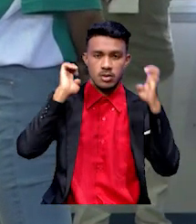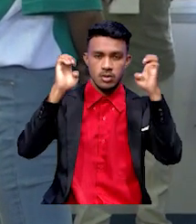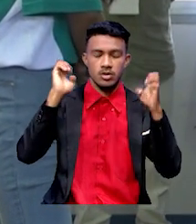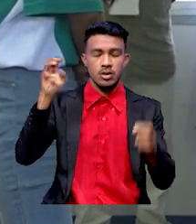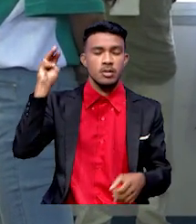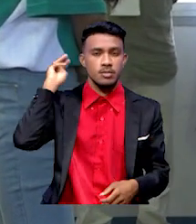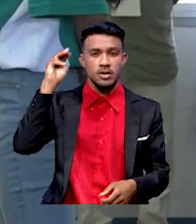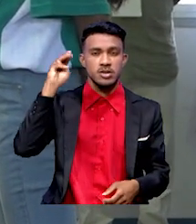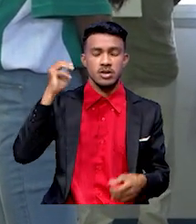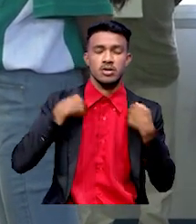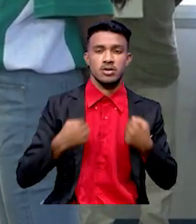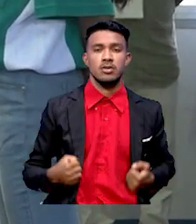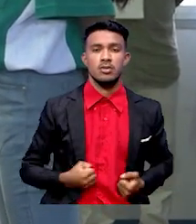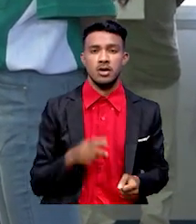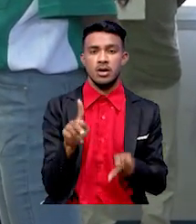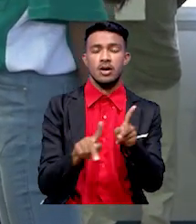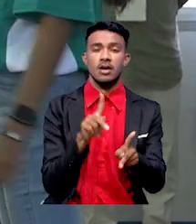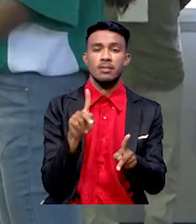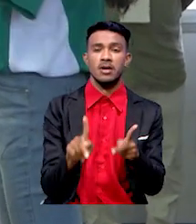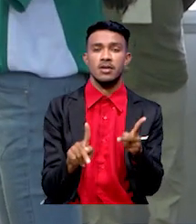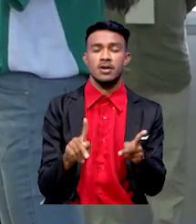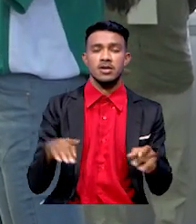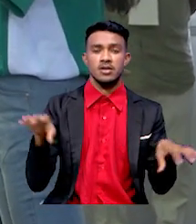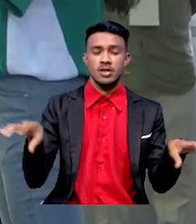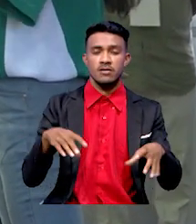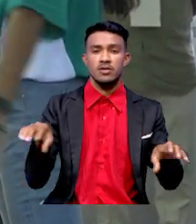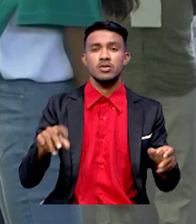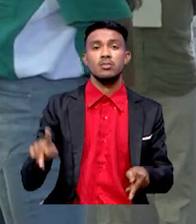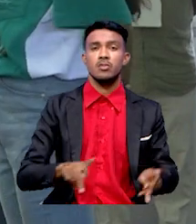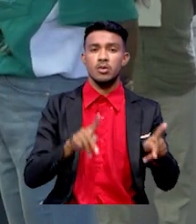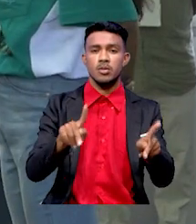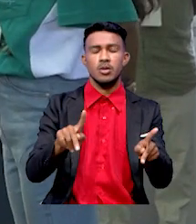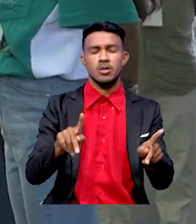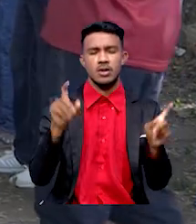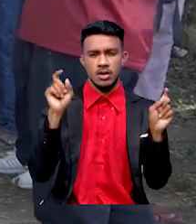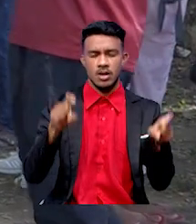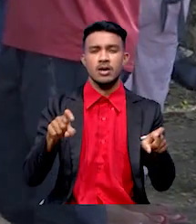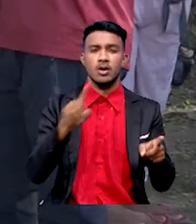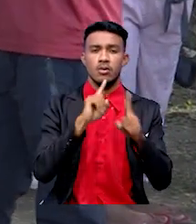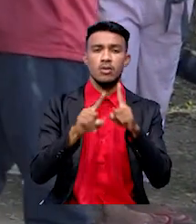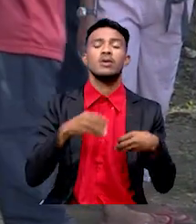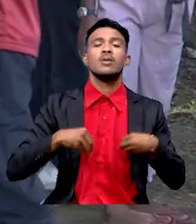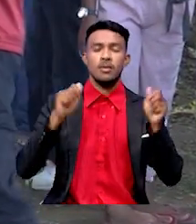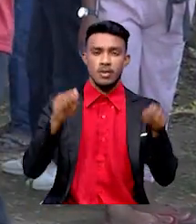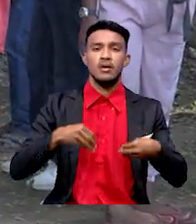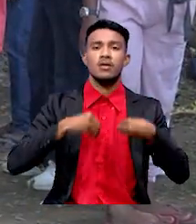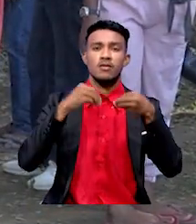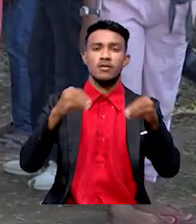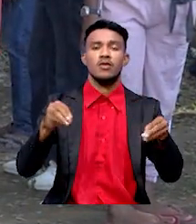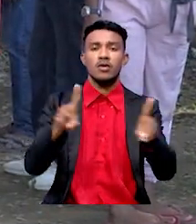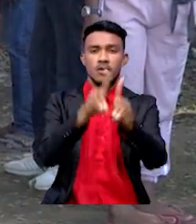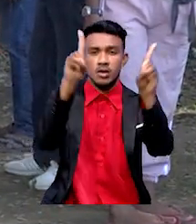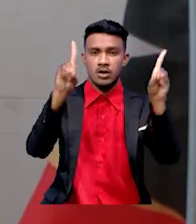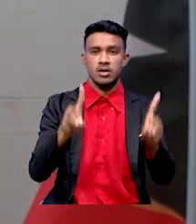Ministério da Saúde. Se ema ne funcionário público cari, se tem que ser contacto ho Comissão Função Pública. Para tu bele for declaração, cataclós duni ema